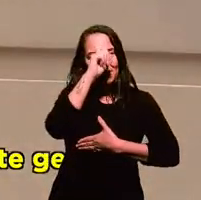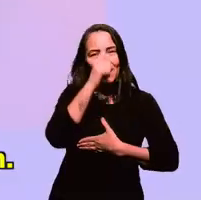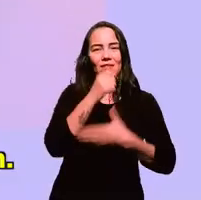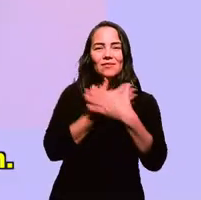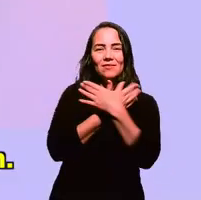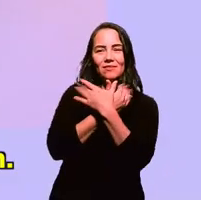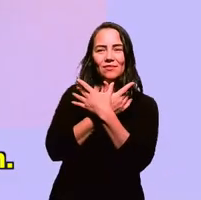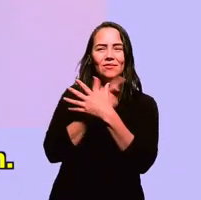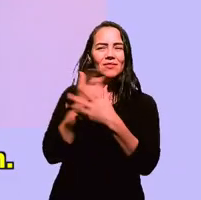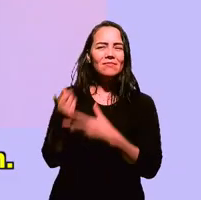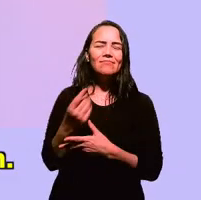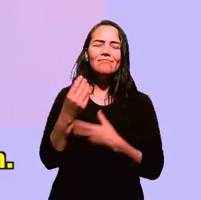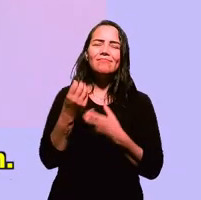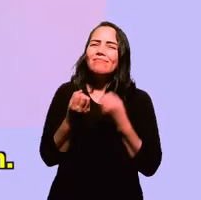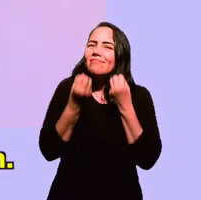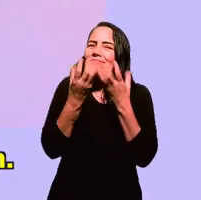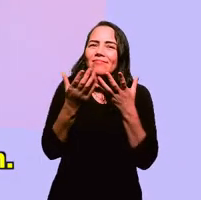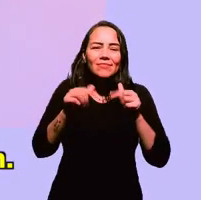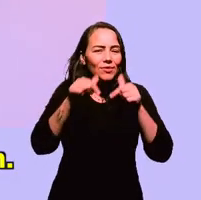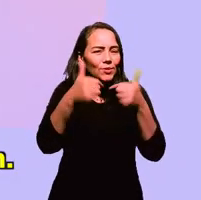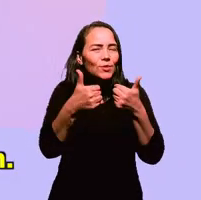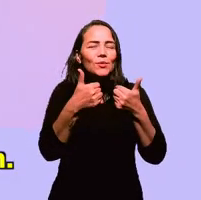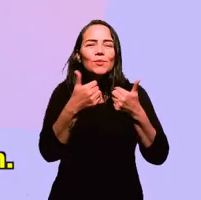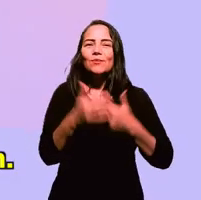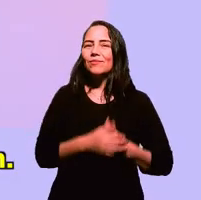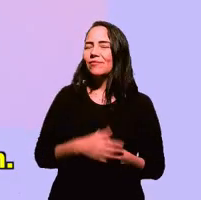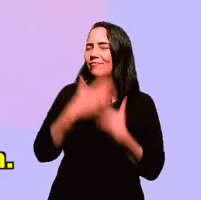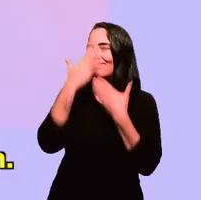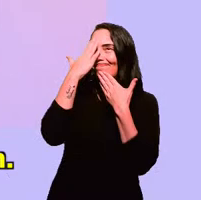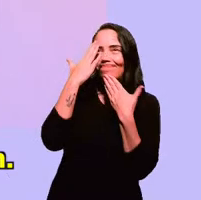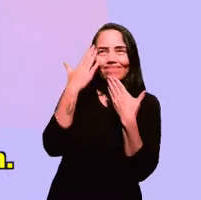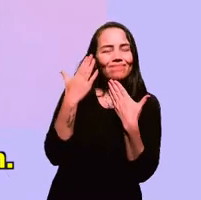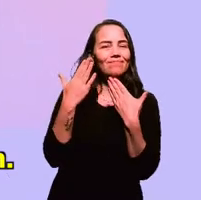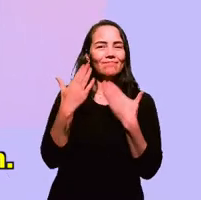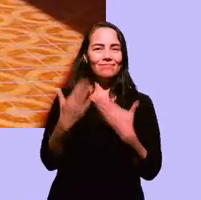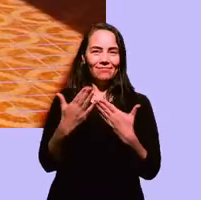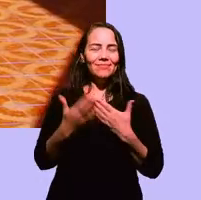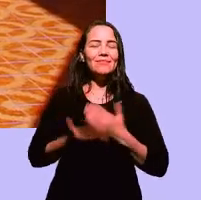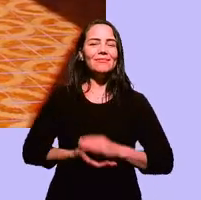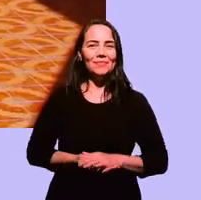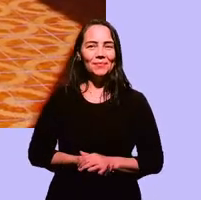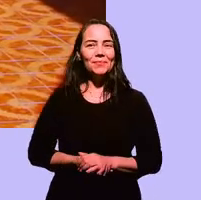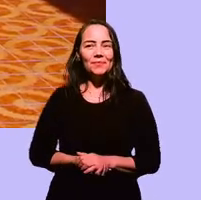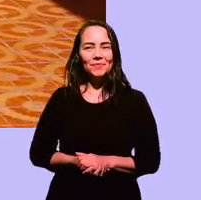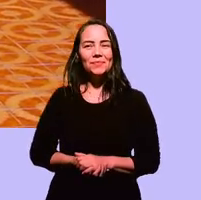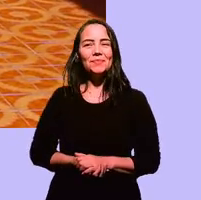gesto e que possam vir outros mais com esse pensamento também.